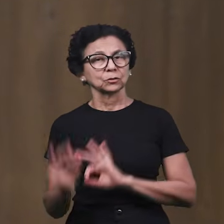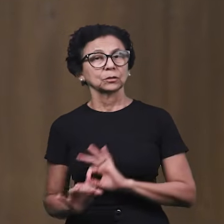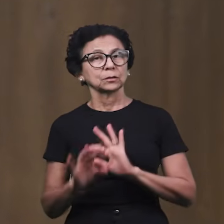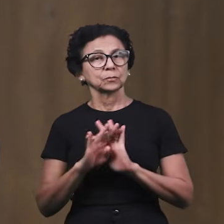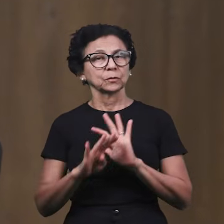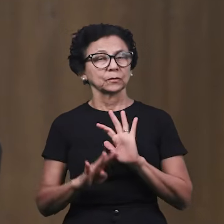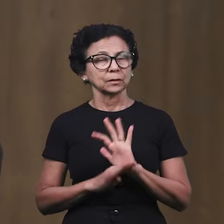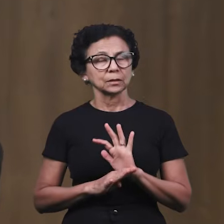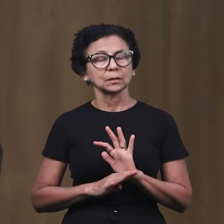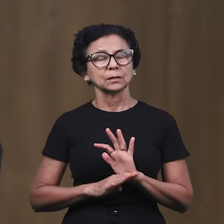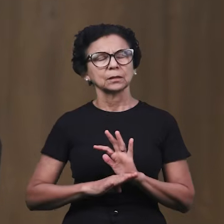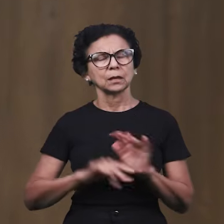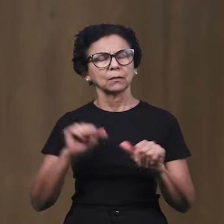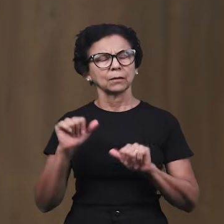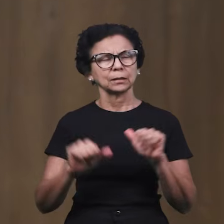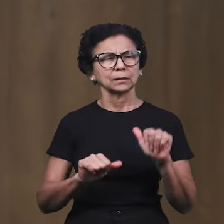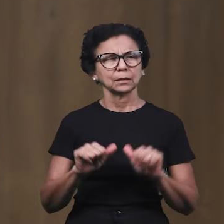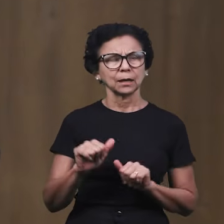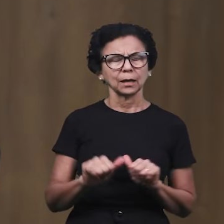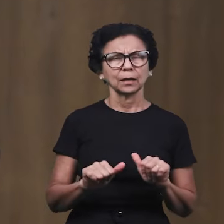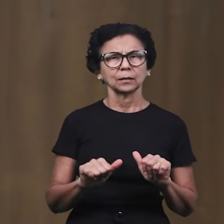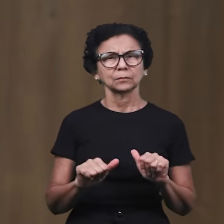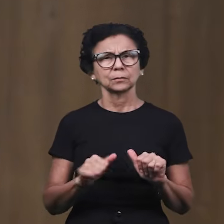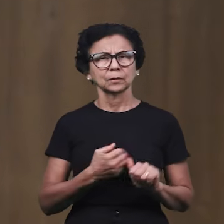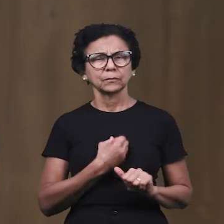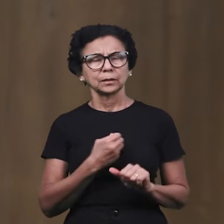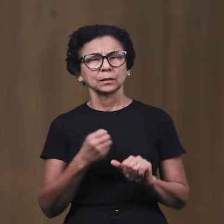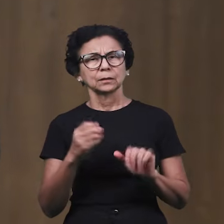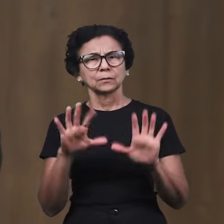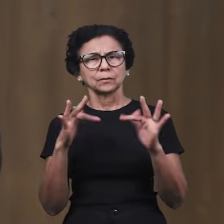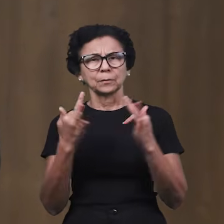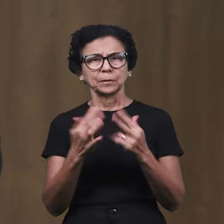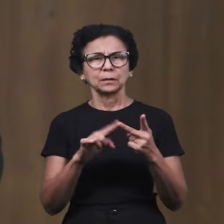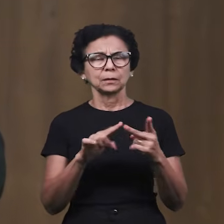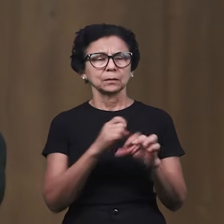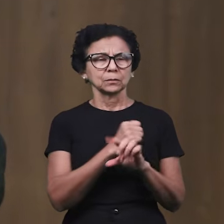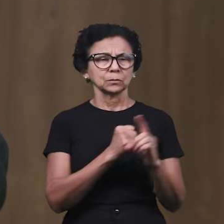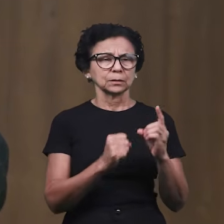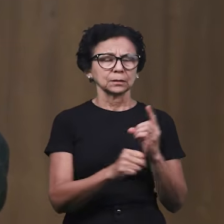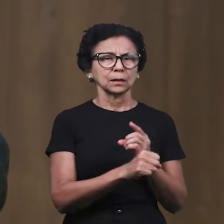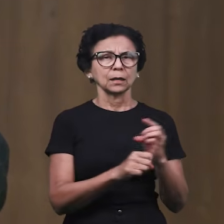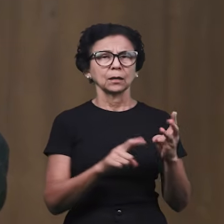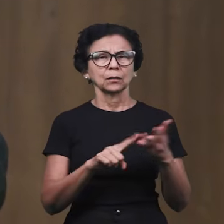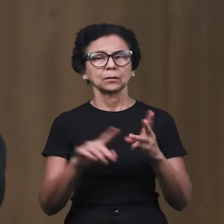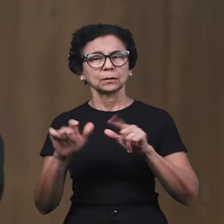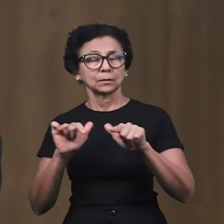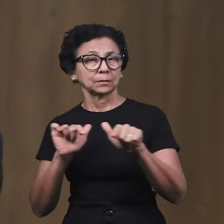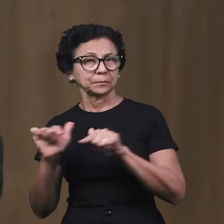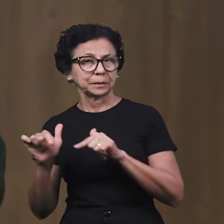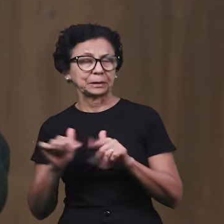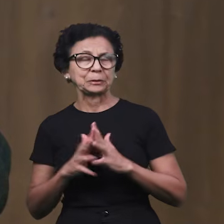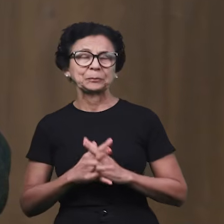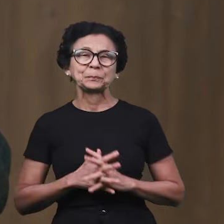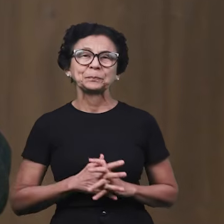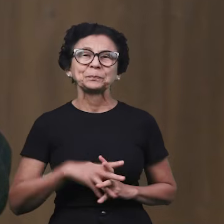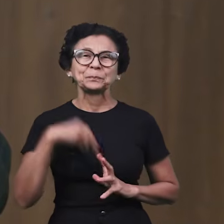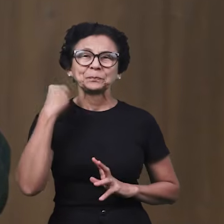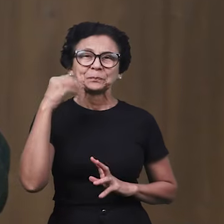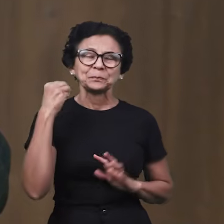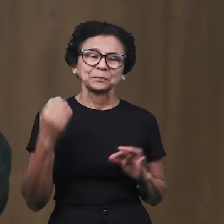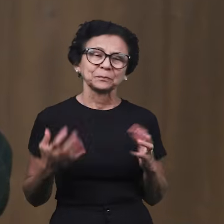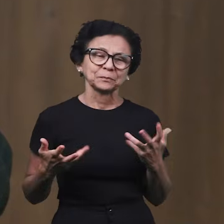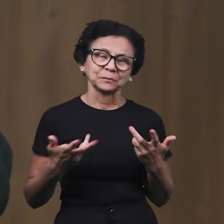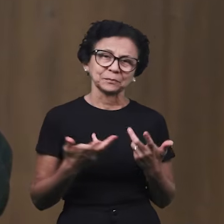no seu âmbito familiar, social, trabalho. Isso tem sido